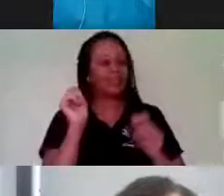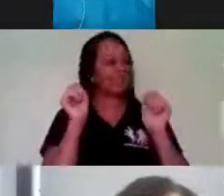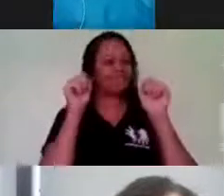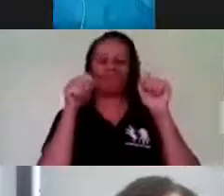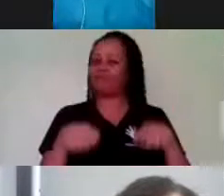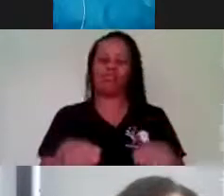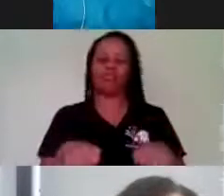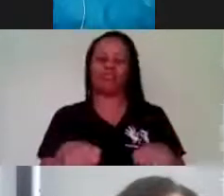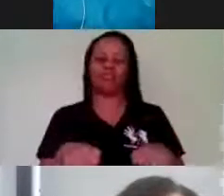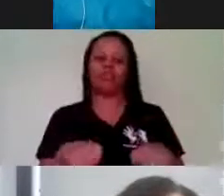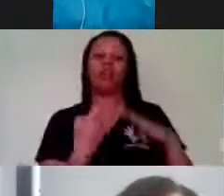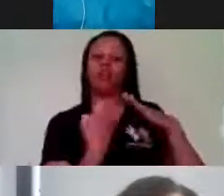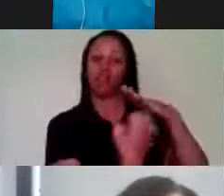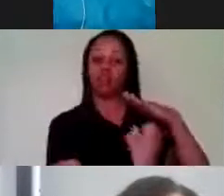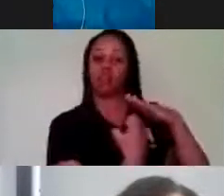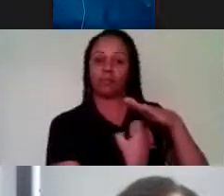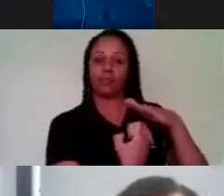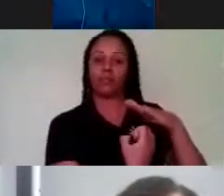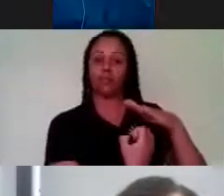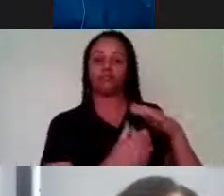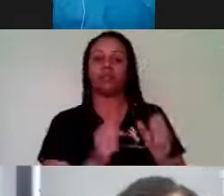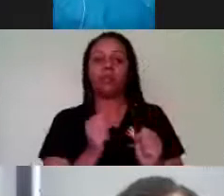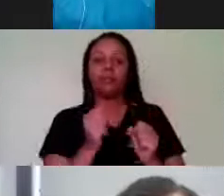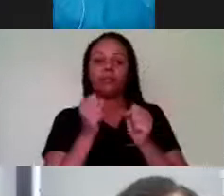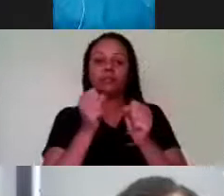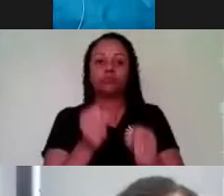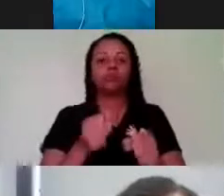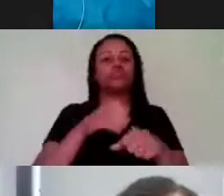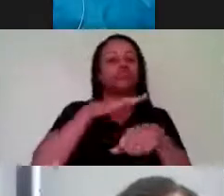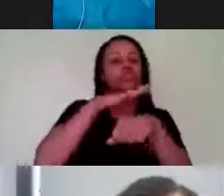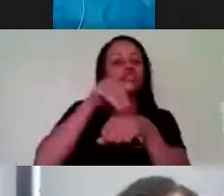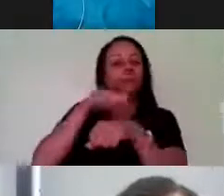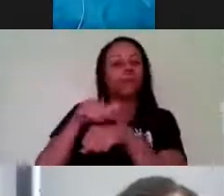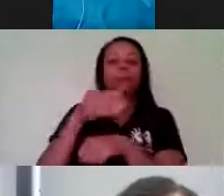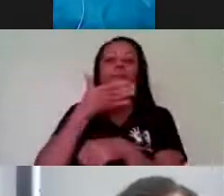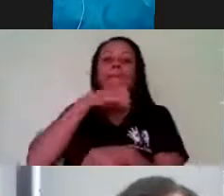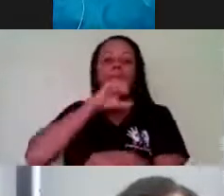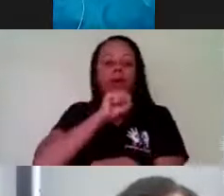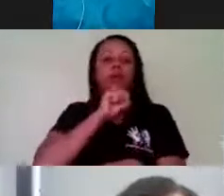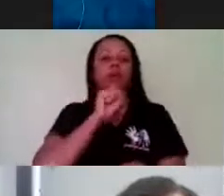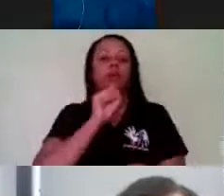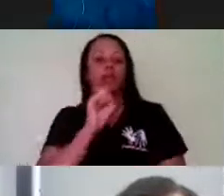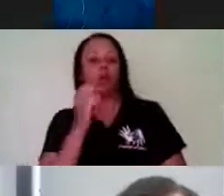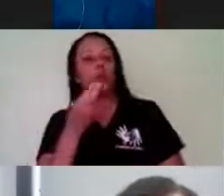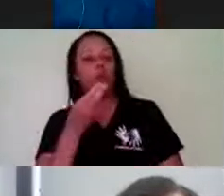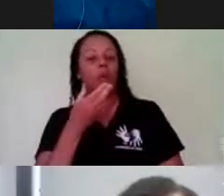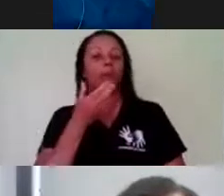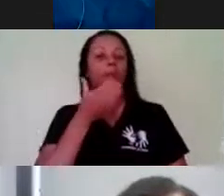a empresa poderia contratar os pais, né, os pais de crianças ou jovens com